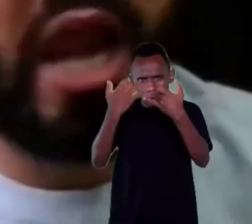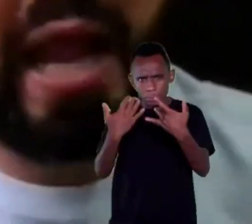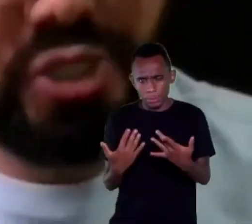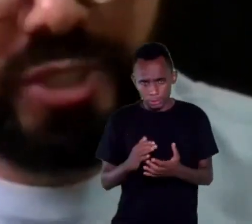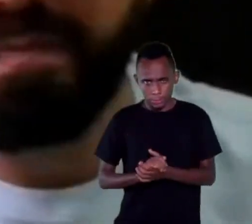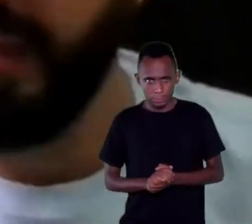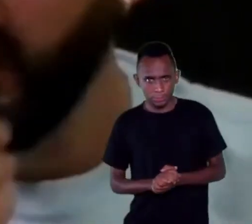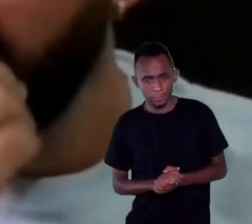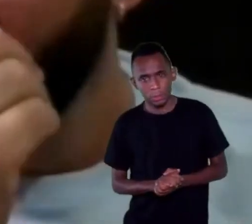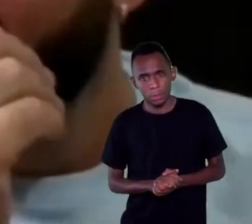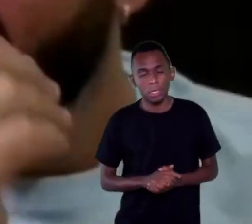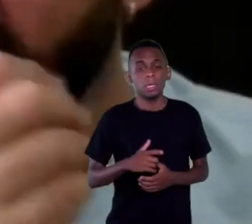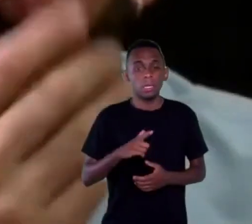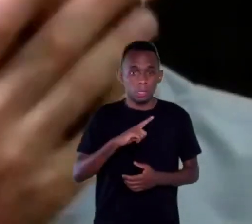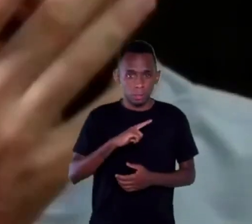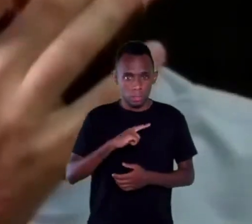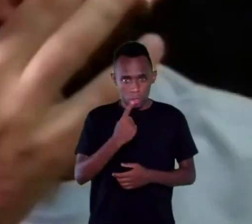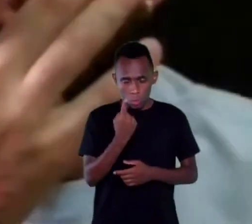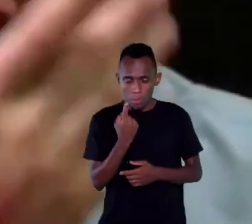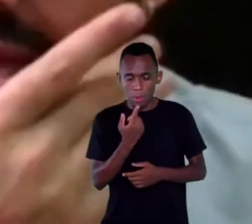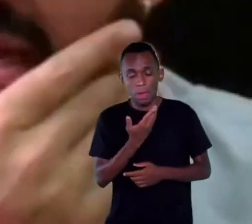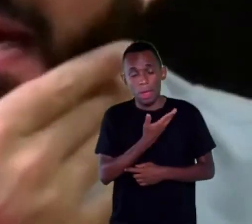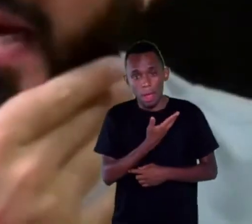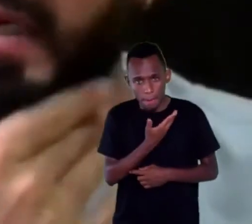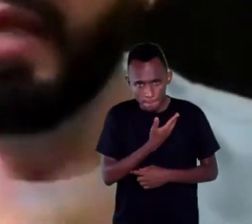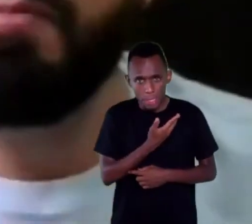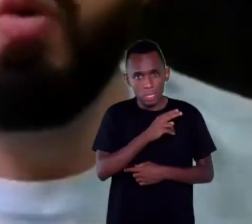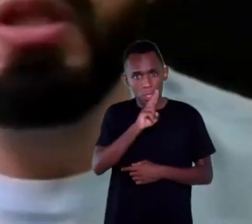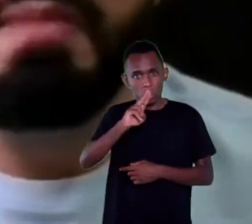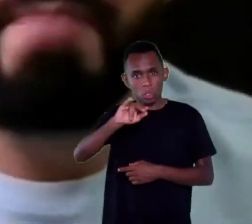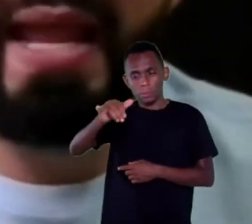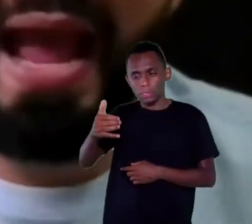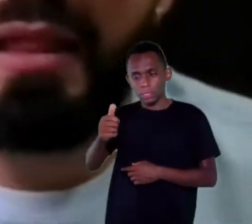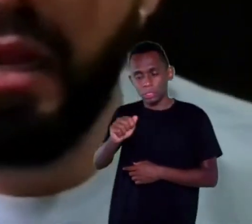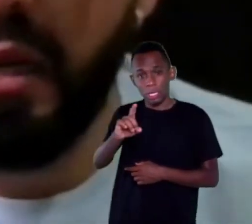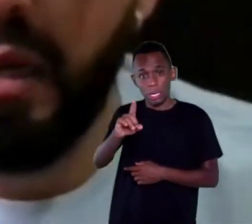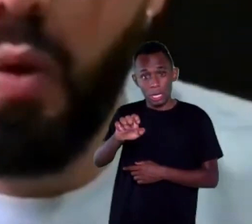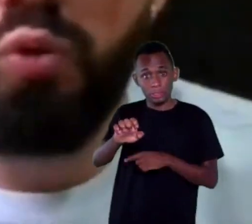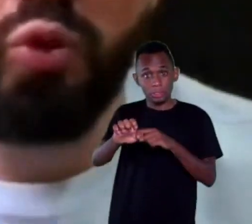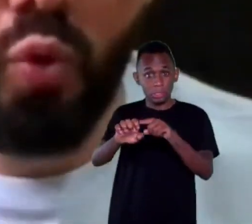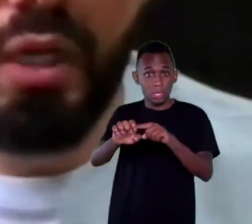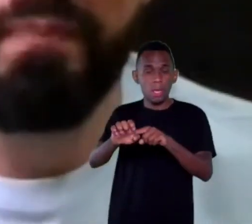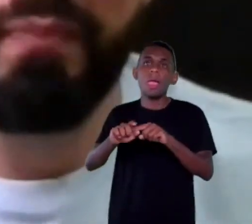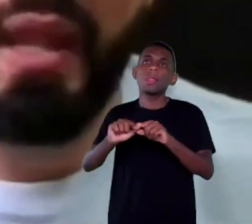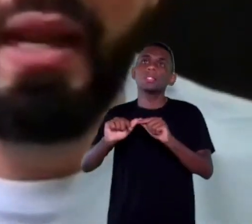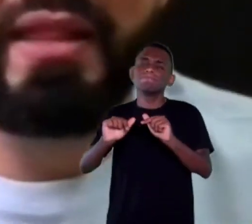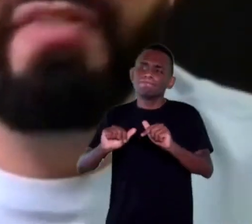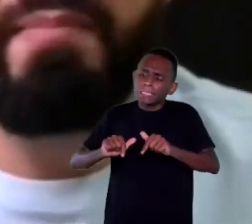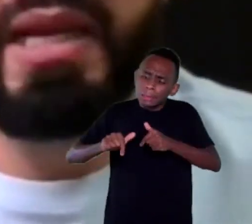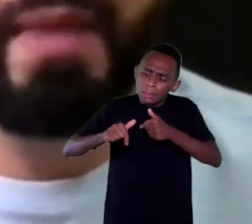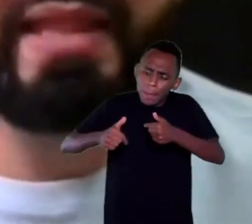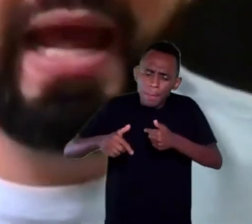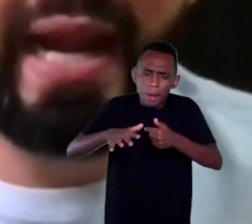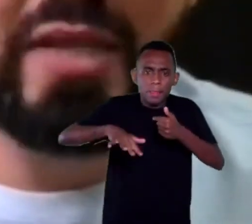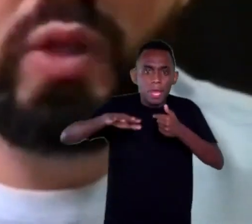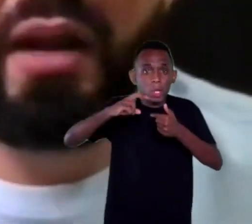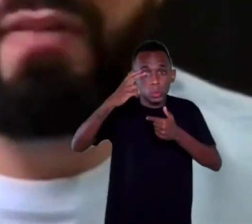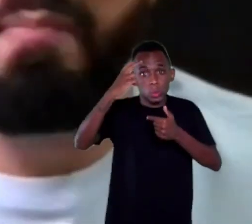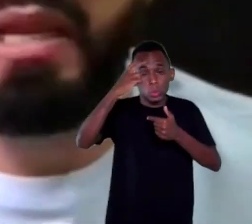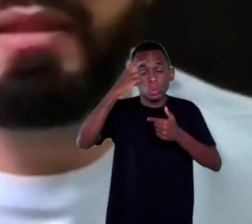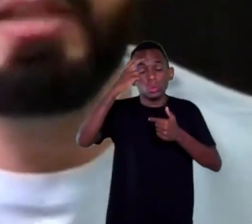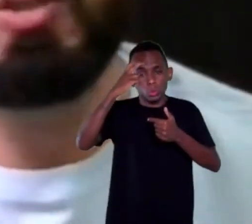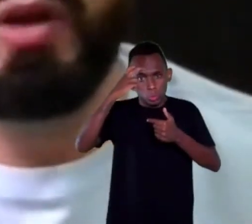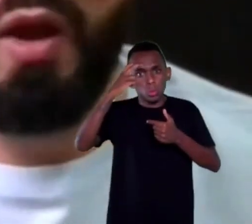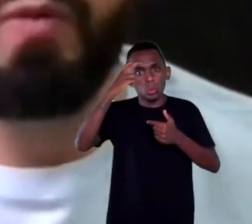que chama Jade. Essa Jade, ela é muito empenhada na cultura, ela é da família Matarazzo,